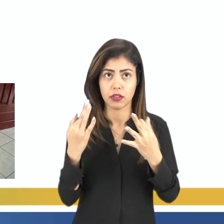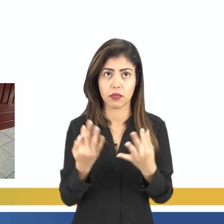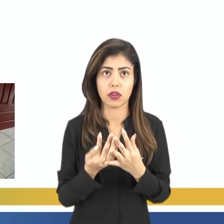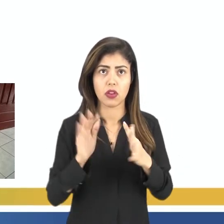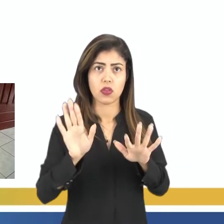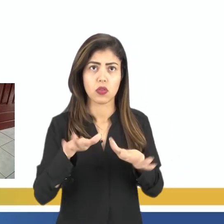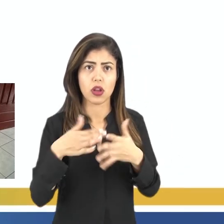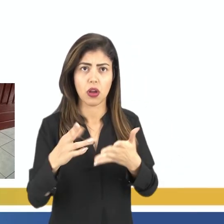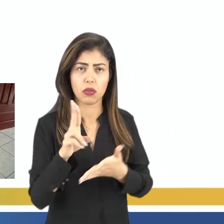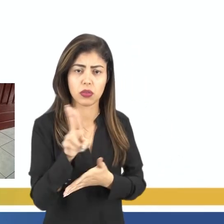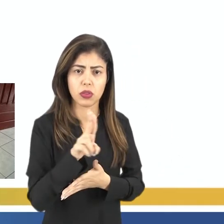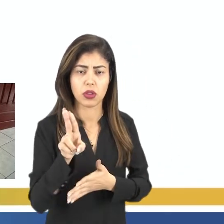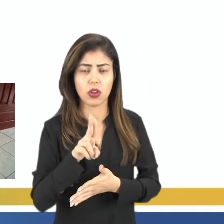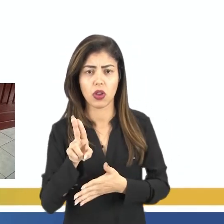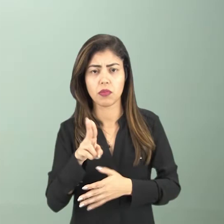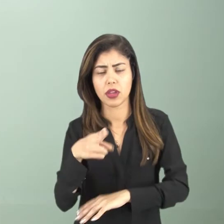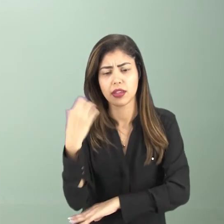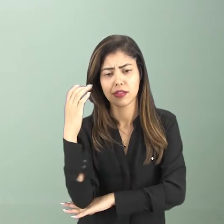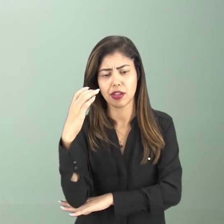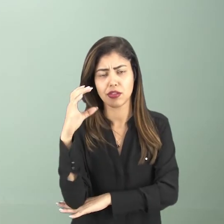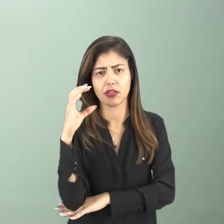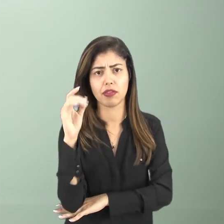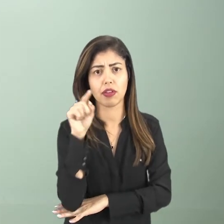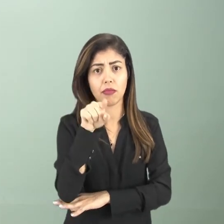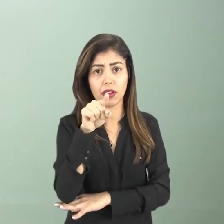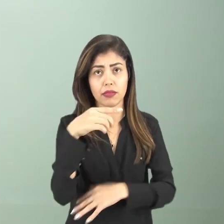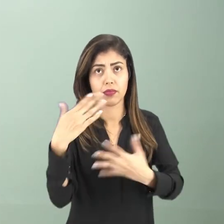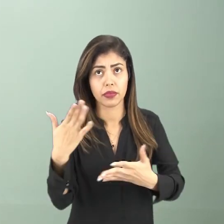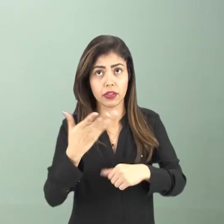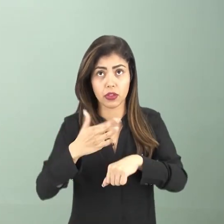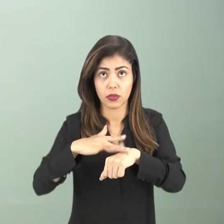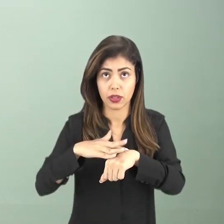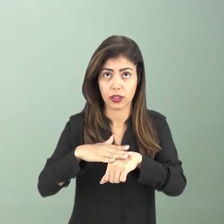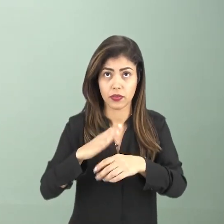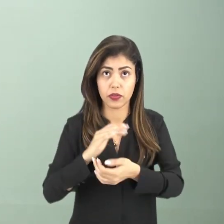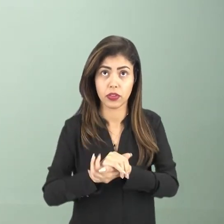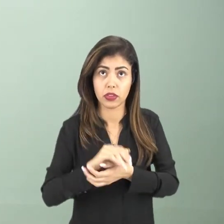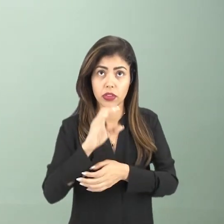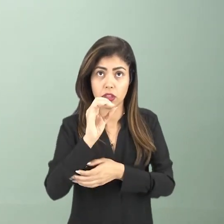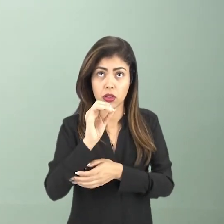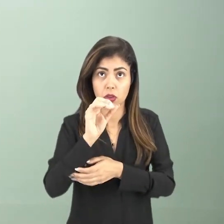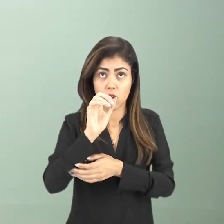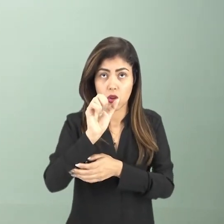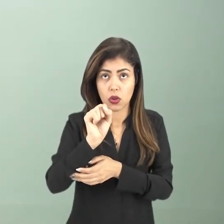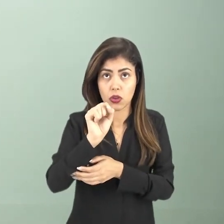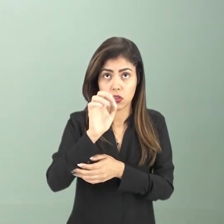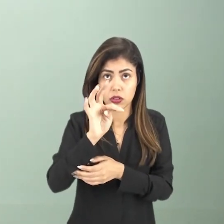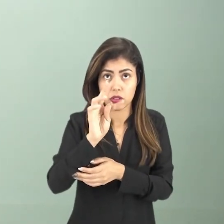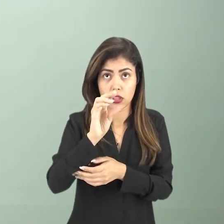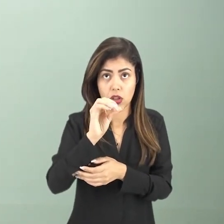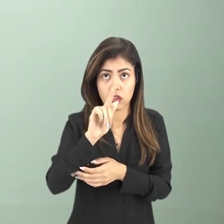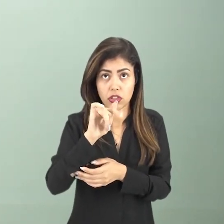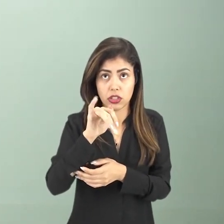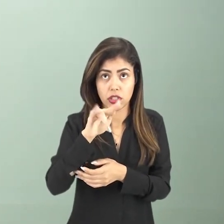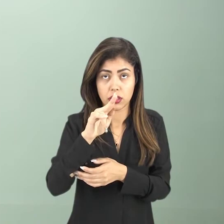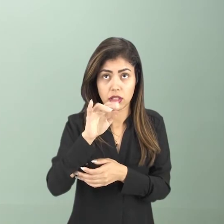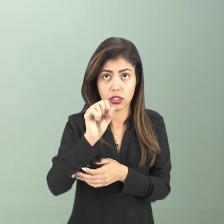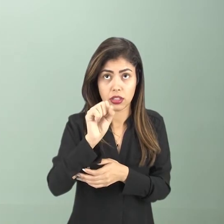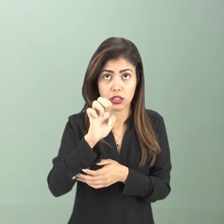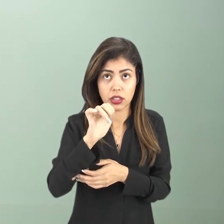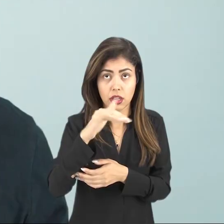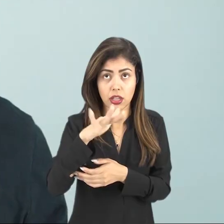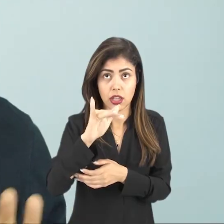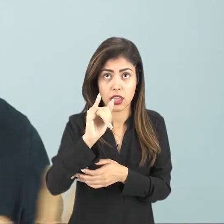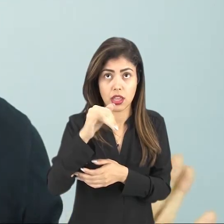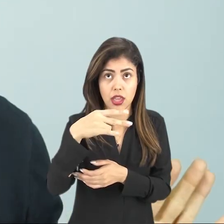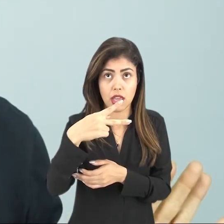é o nome aí científico para essa doença? Osteogênese imperfeita, ok? Ou ossos